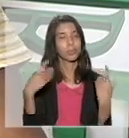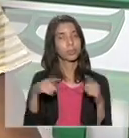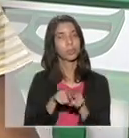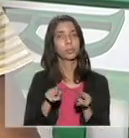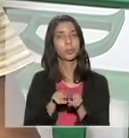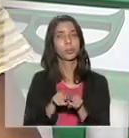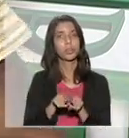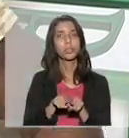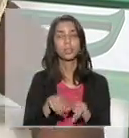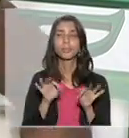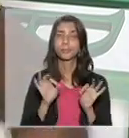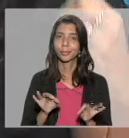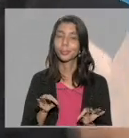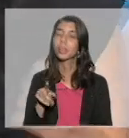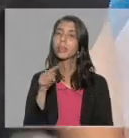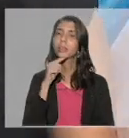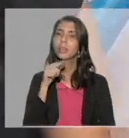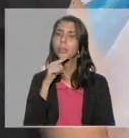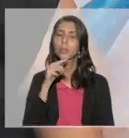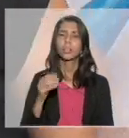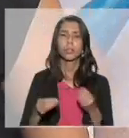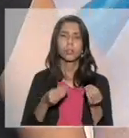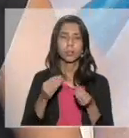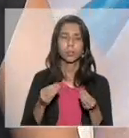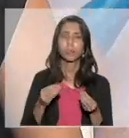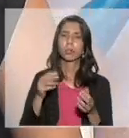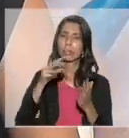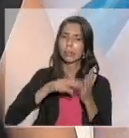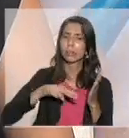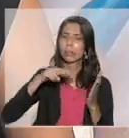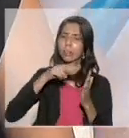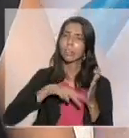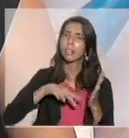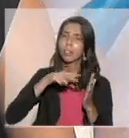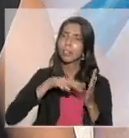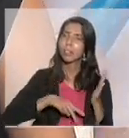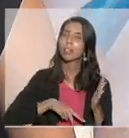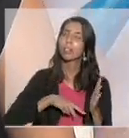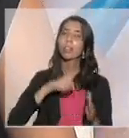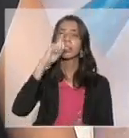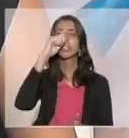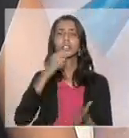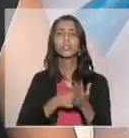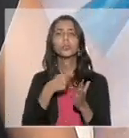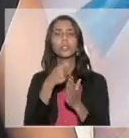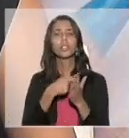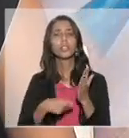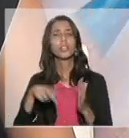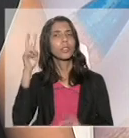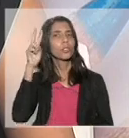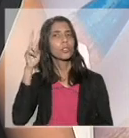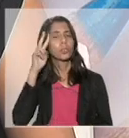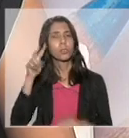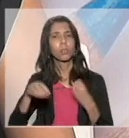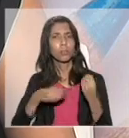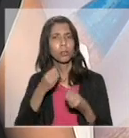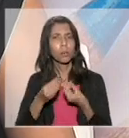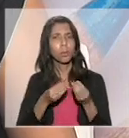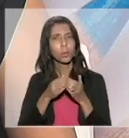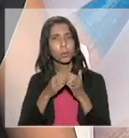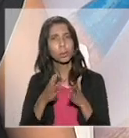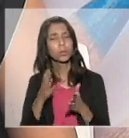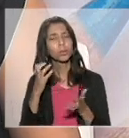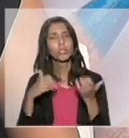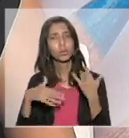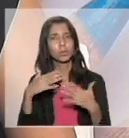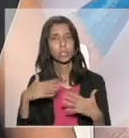mais a elas também. Com certeza. Gabi, e aí você, de tanto ler, decidiu escrever contos. Como é que está sendo esse trabalho? Quando é